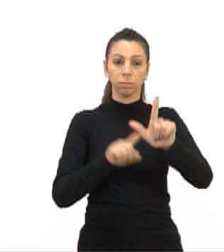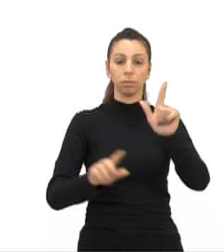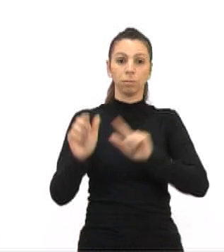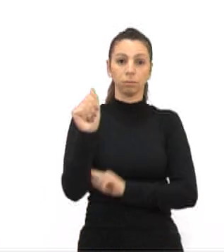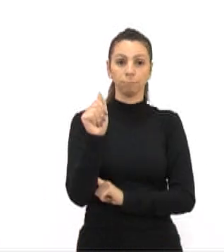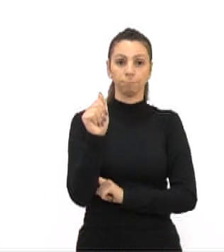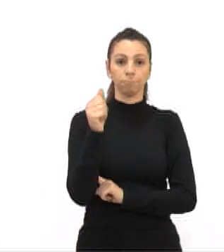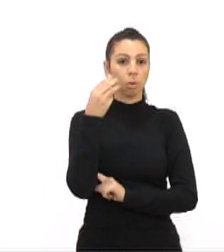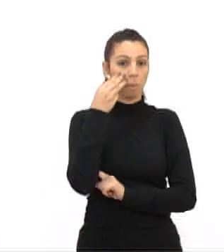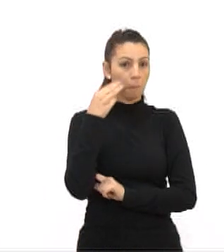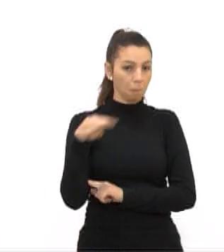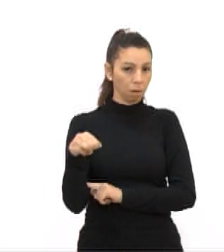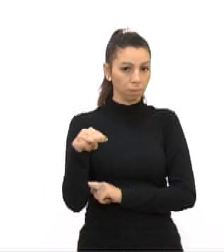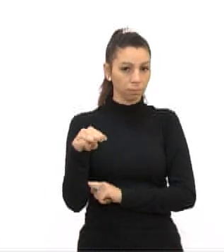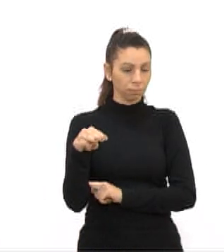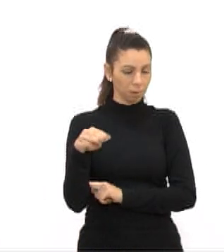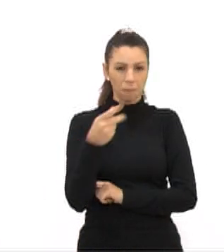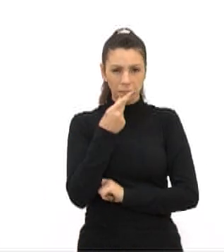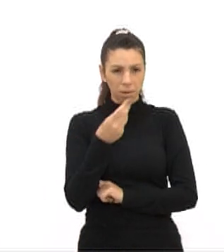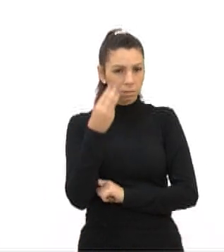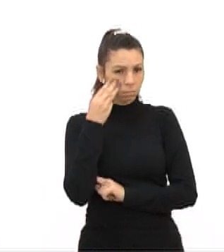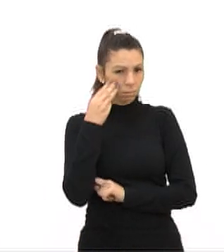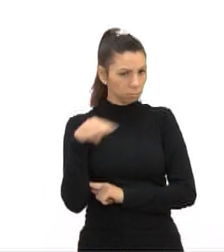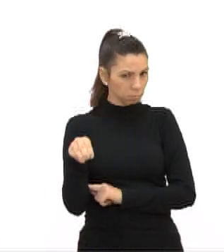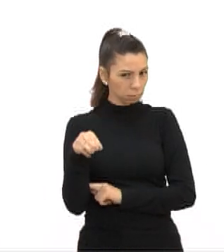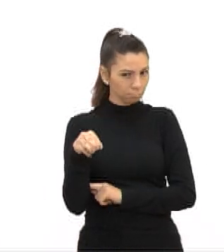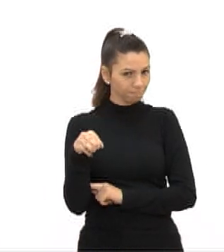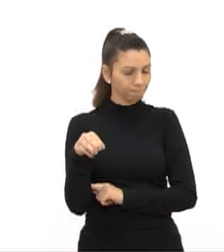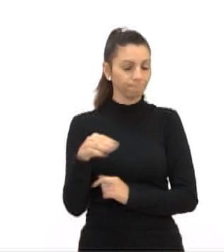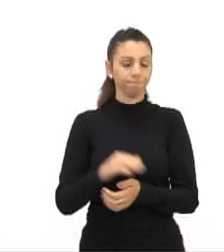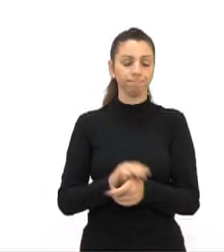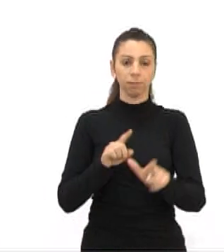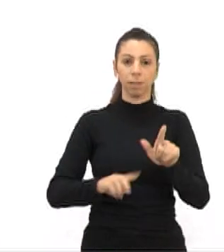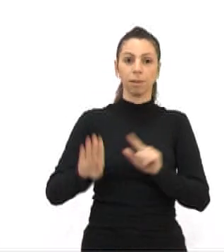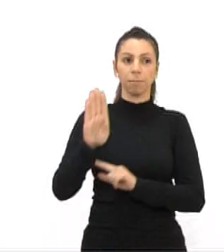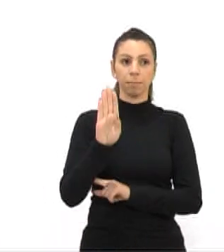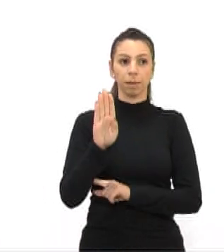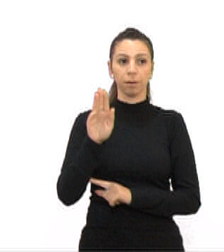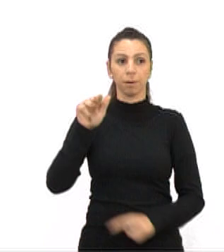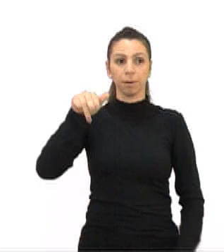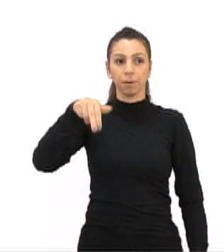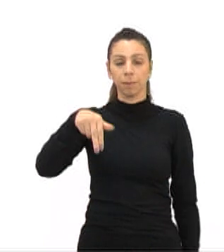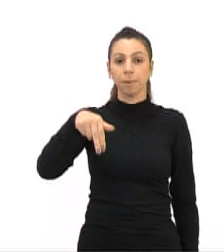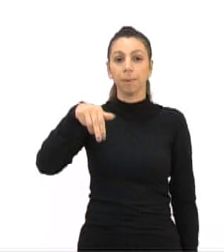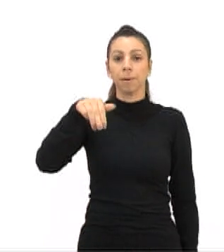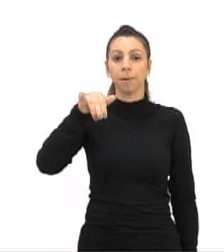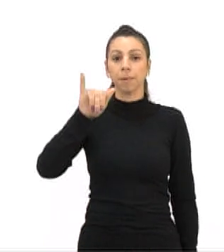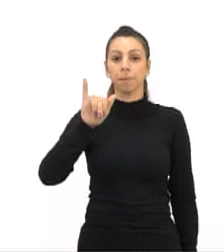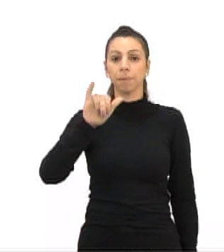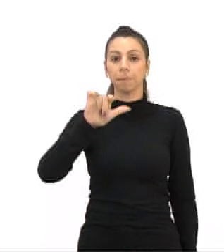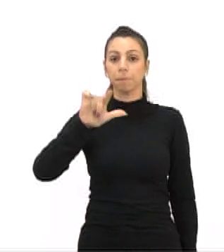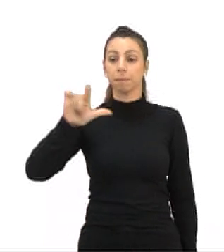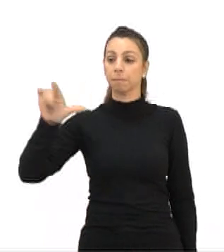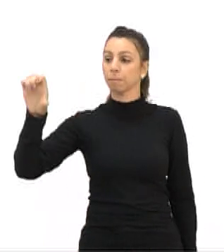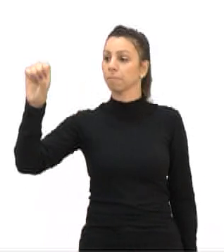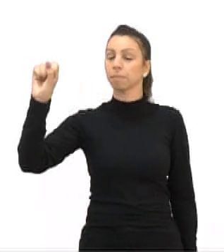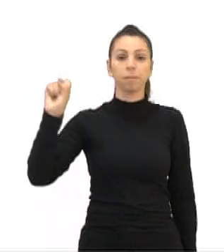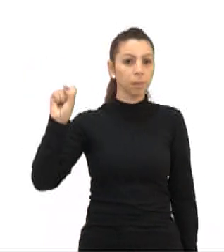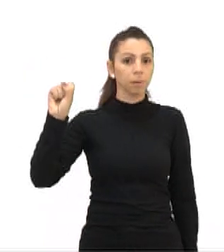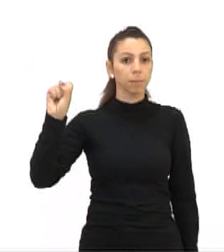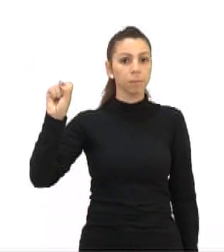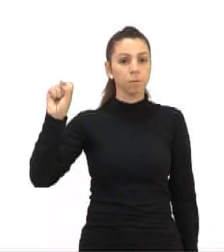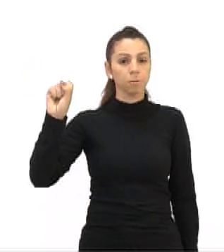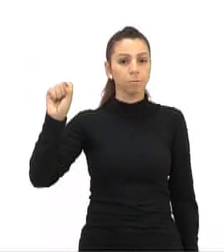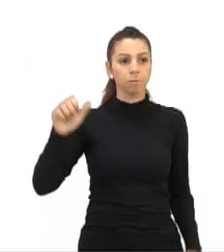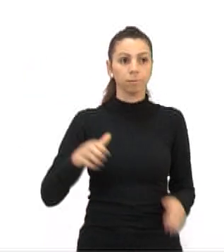Karl Marx. Eu falei de Marx. Letra B, Charles White Mills. Popular